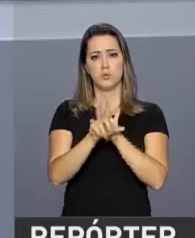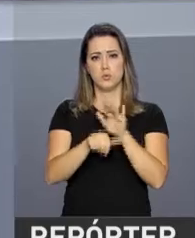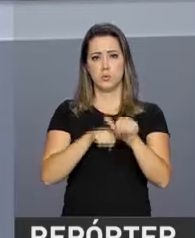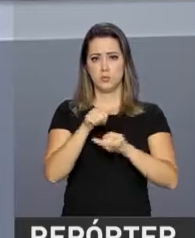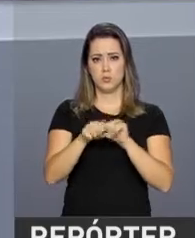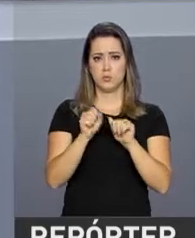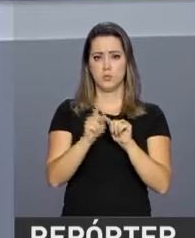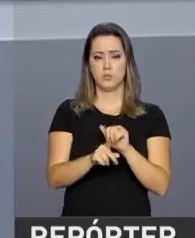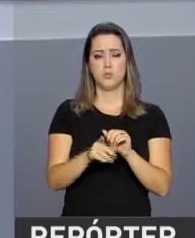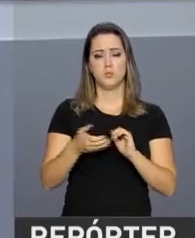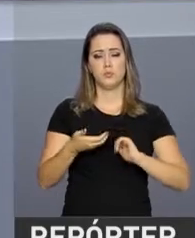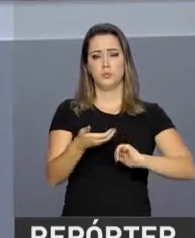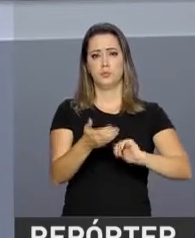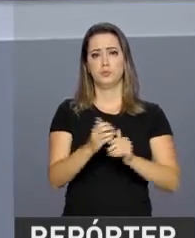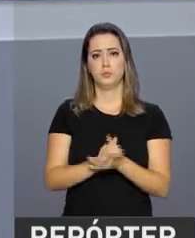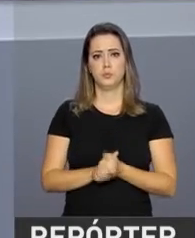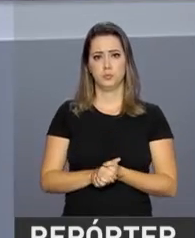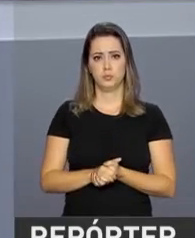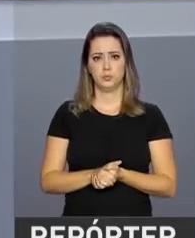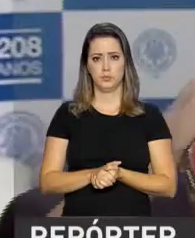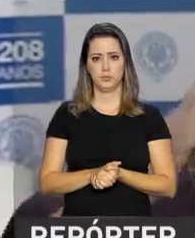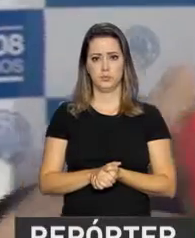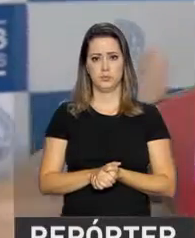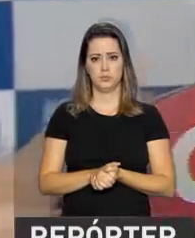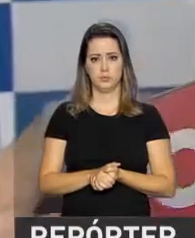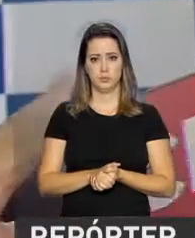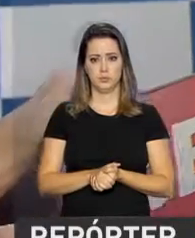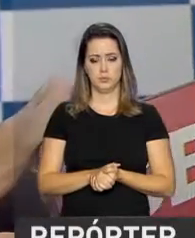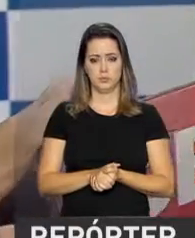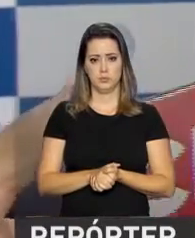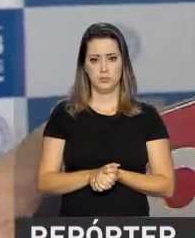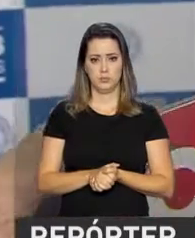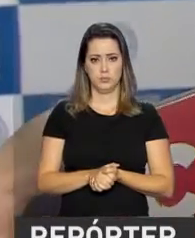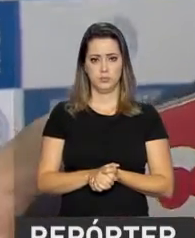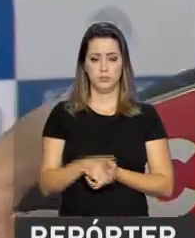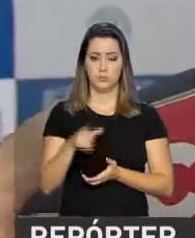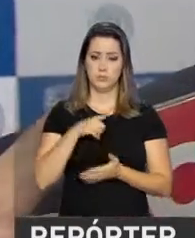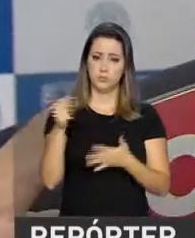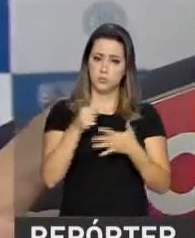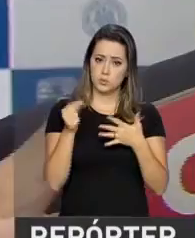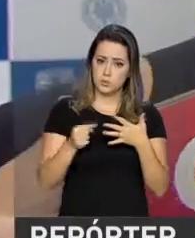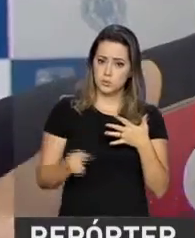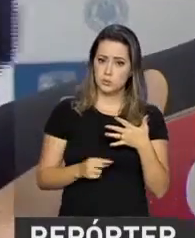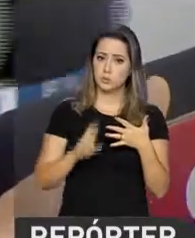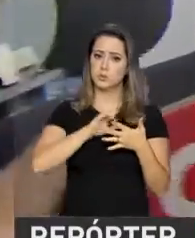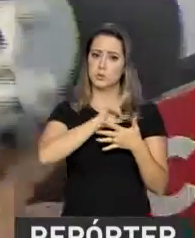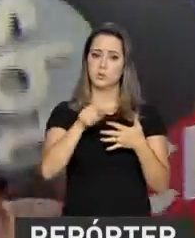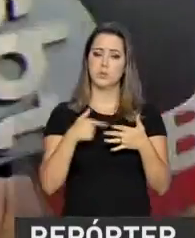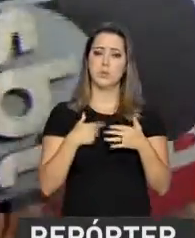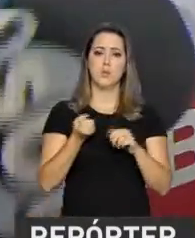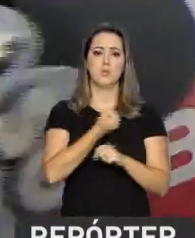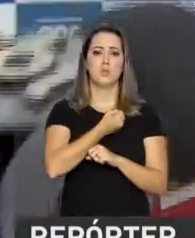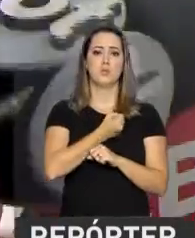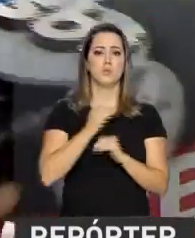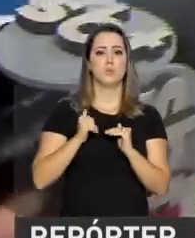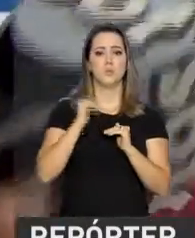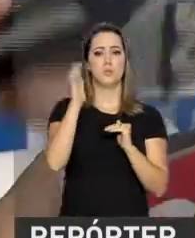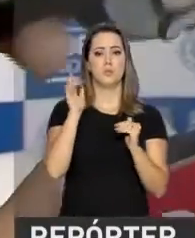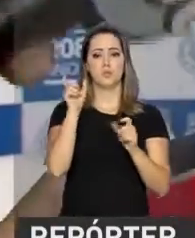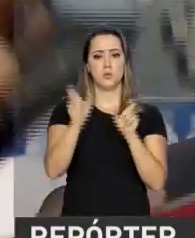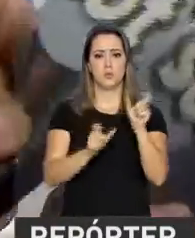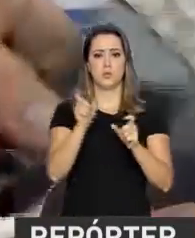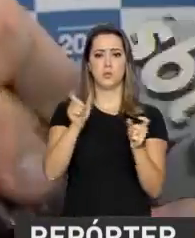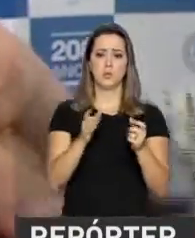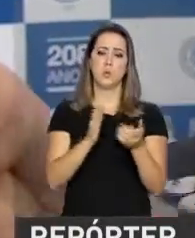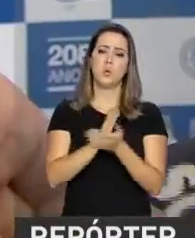tramitação na Câmara dos Deputados. Há indicações de que tem um número maior de